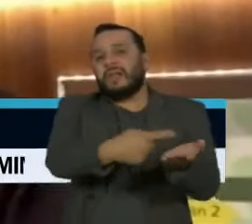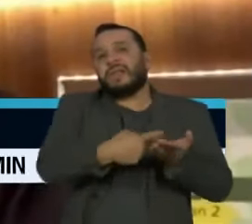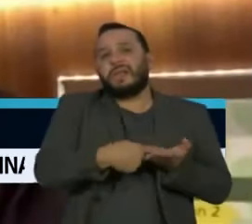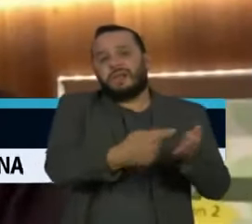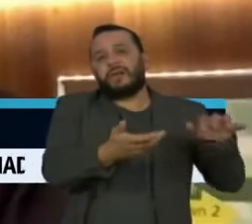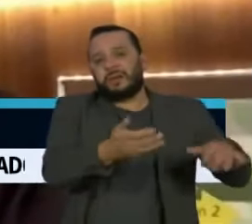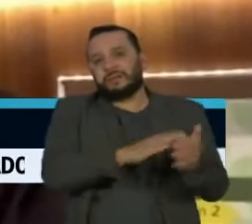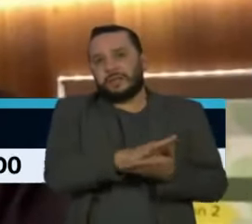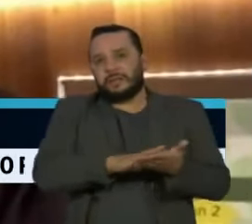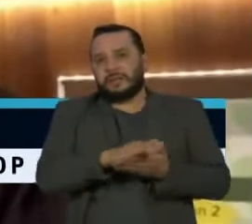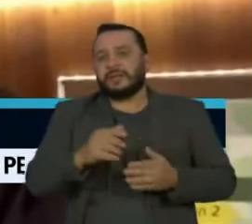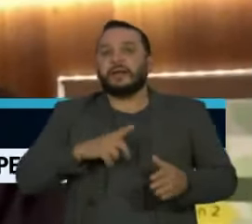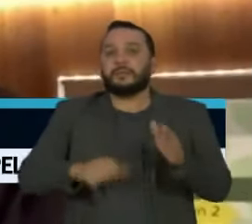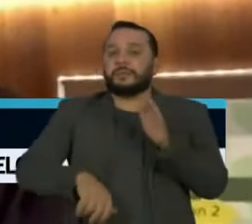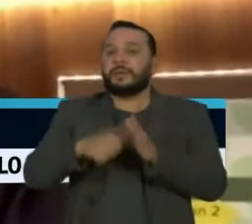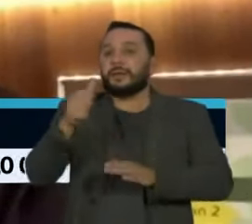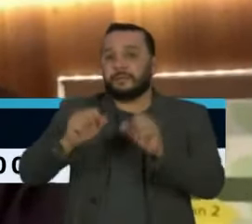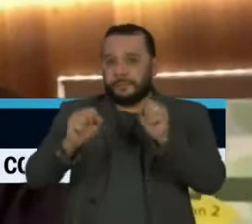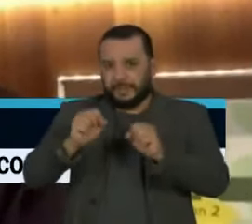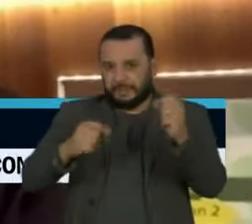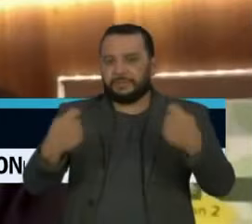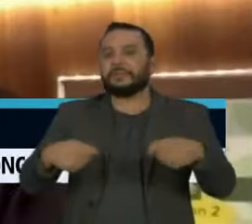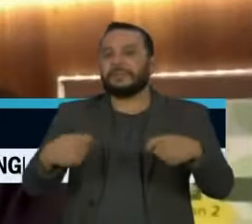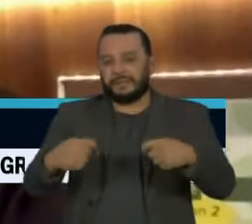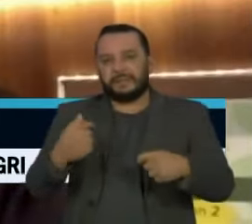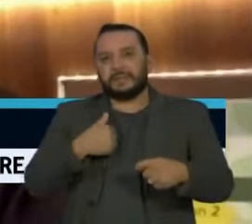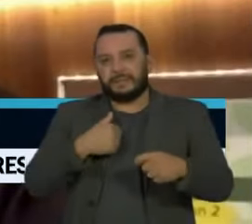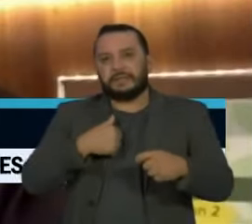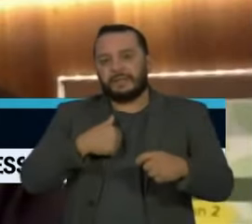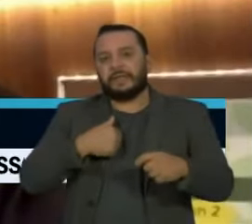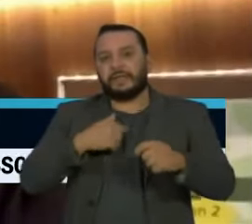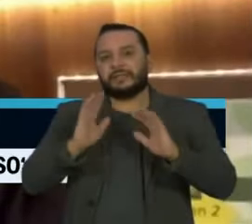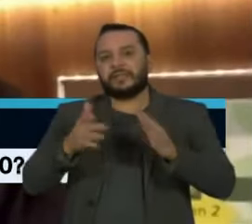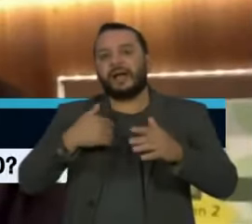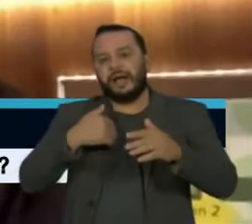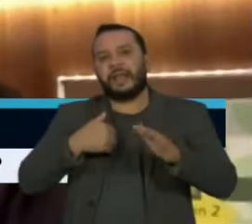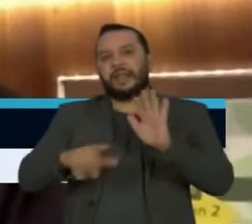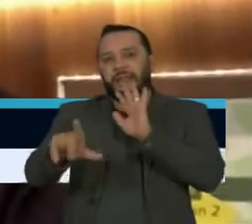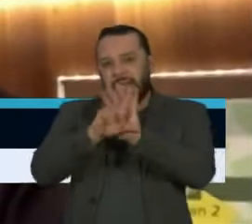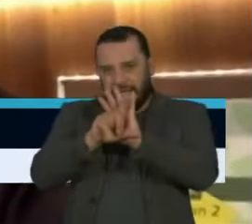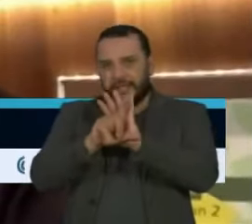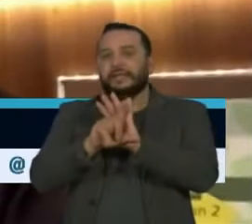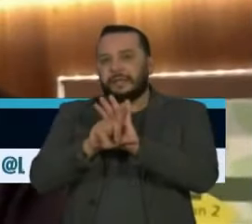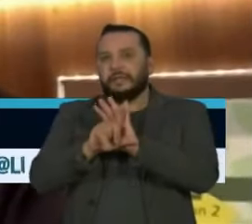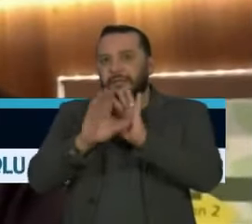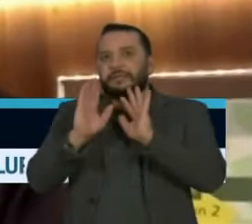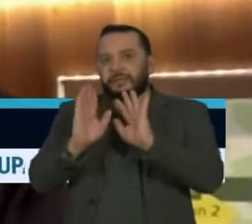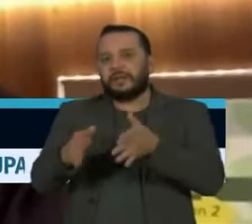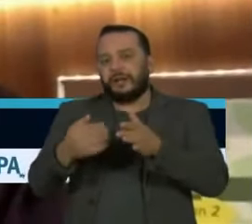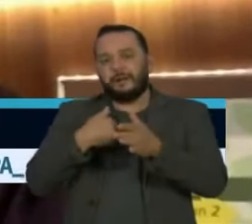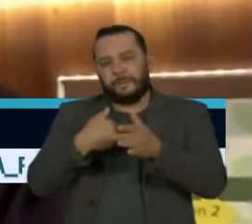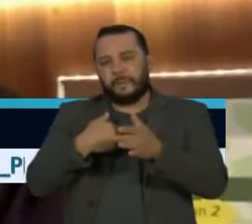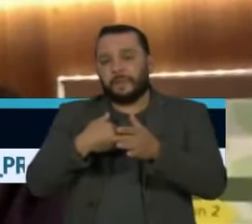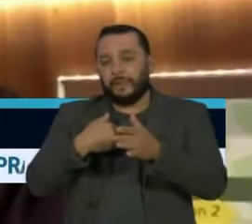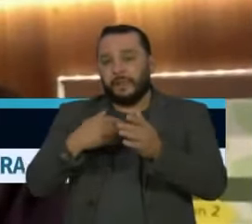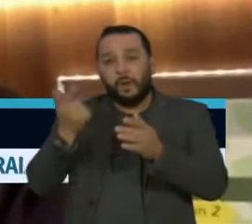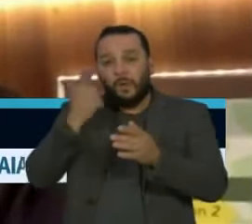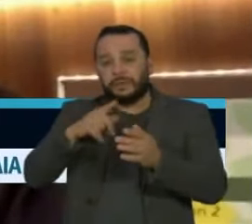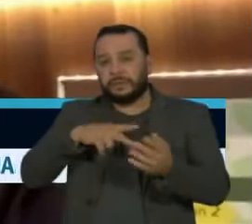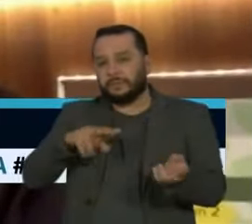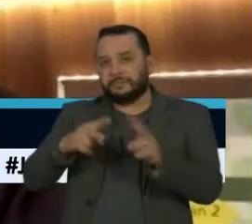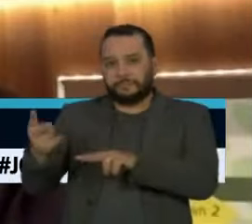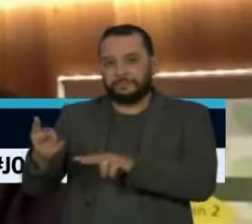de legislação para quebrar o monopólio da Casa da Moeda, para que ela fosse privatizada, era a